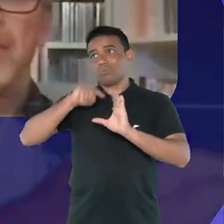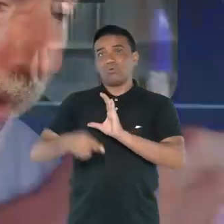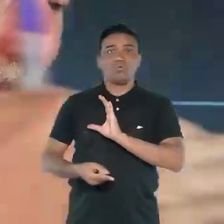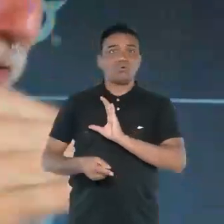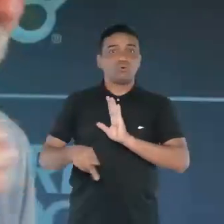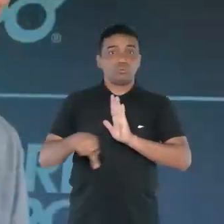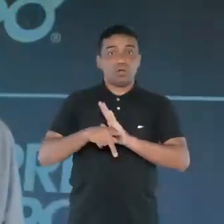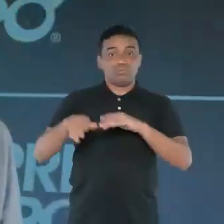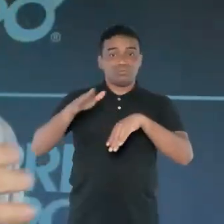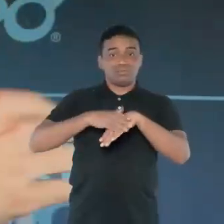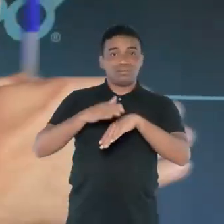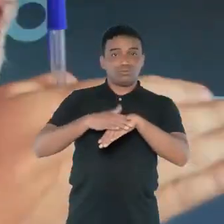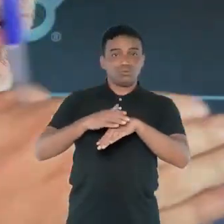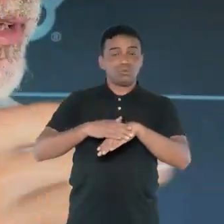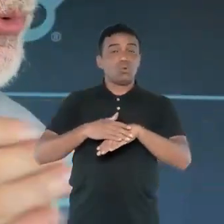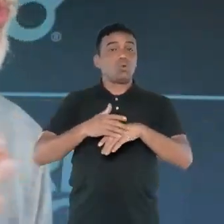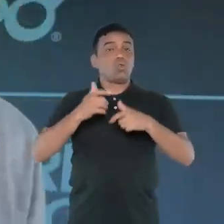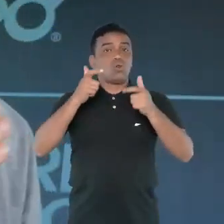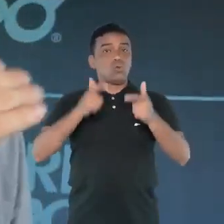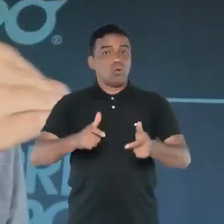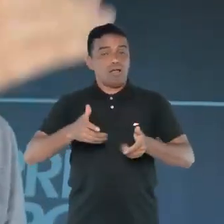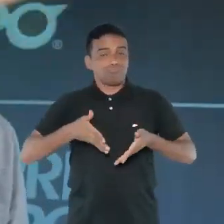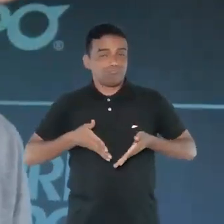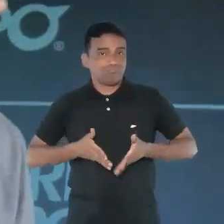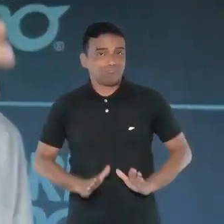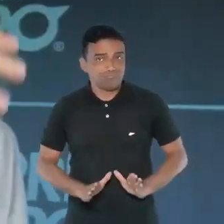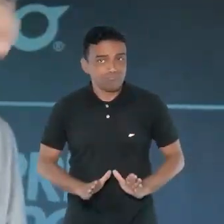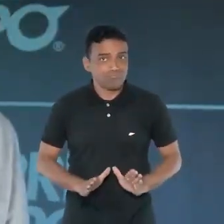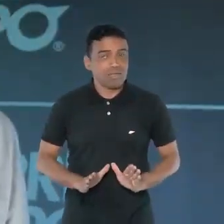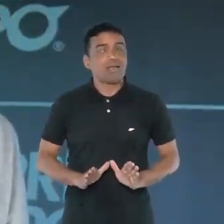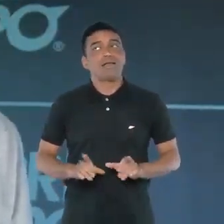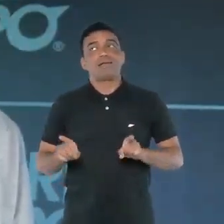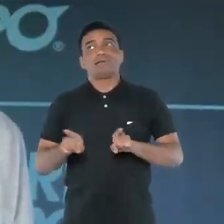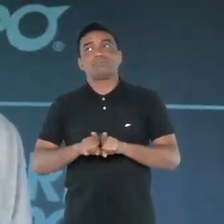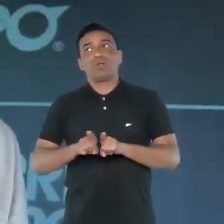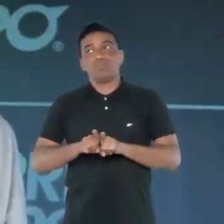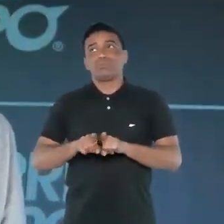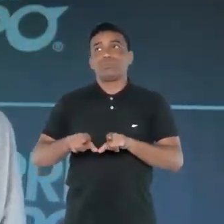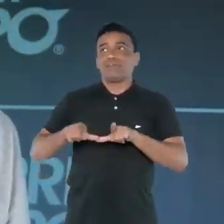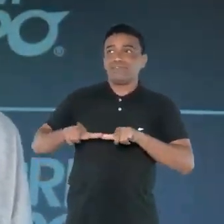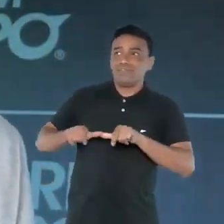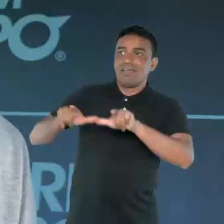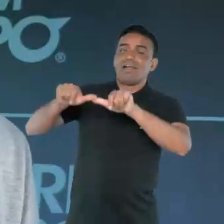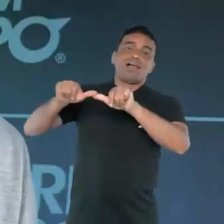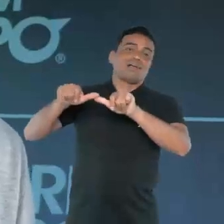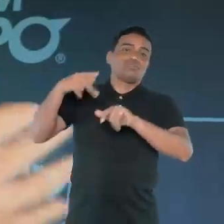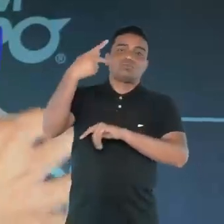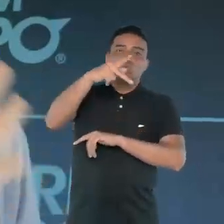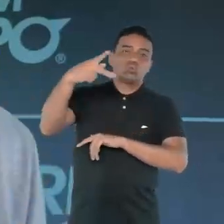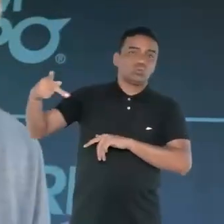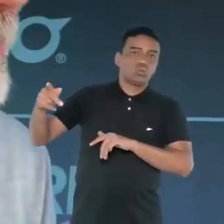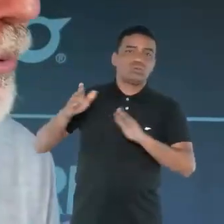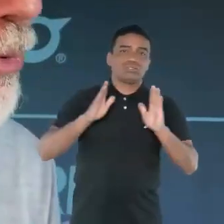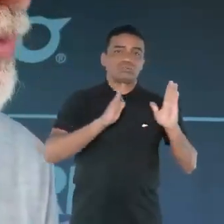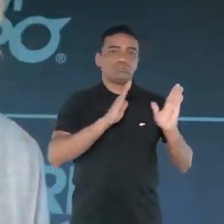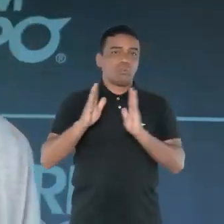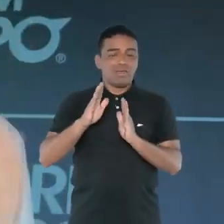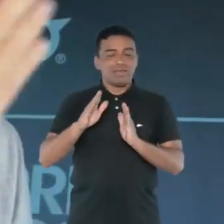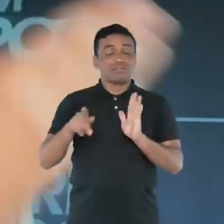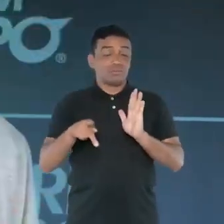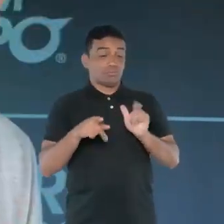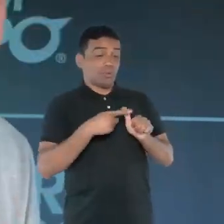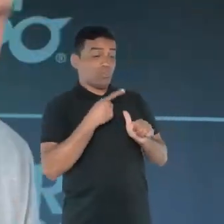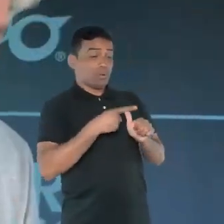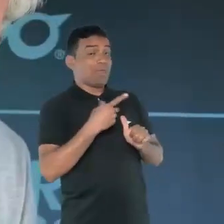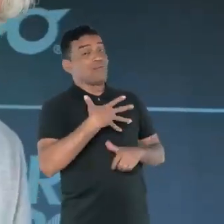seu ambiente de nascimento, você deixa para falar das suas viagens num outro momento, depois de trazer a questão dos filhos,